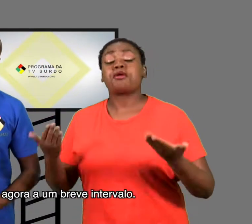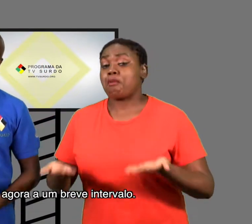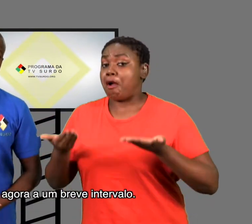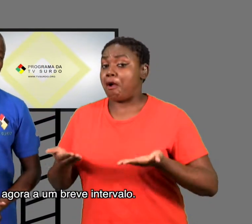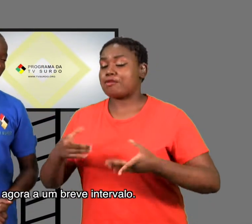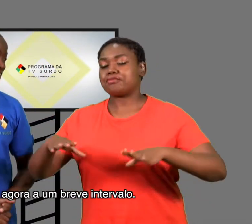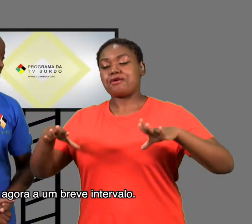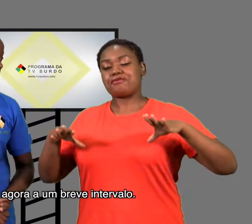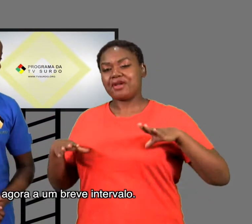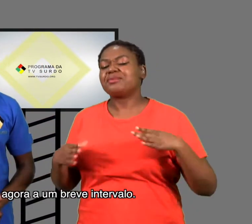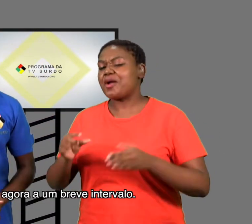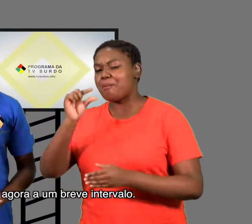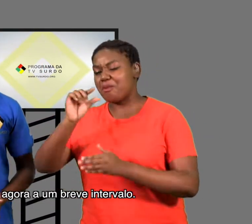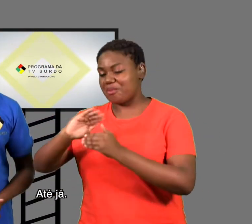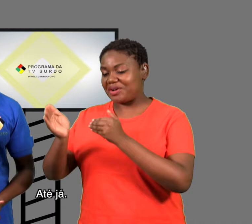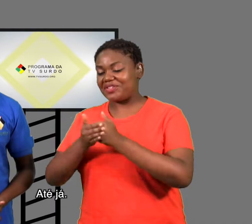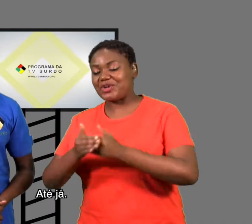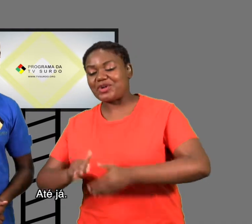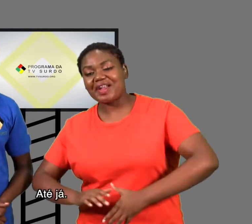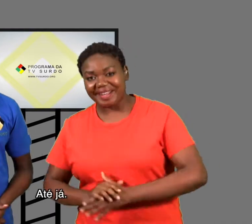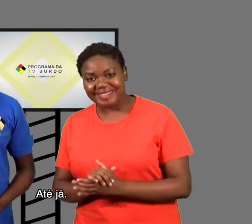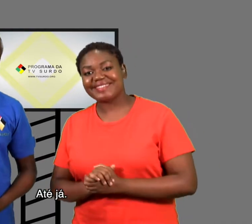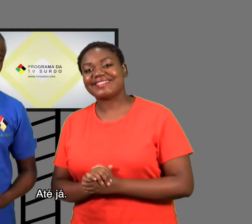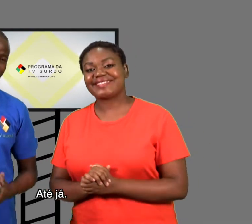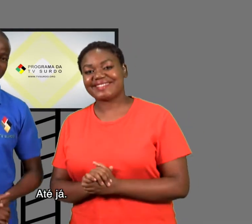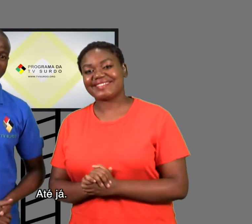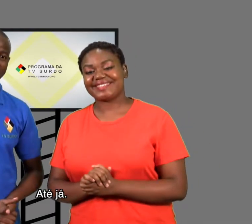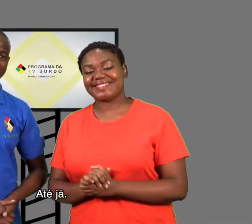Vamos agora a um breve intervalo. Até já!